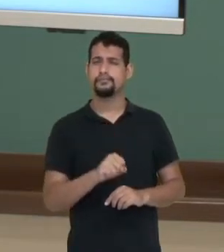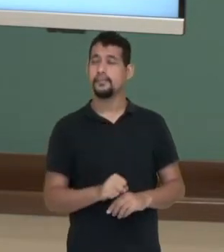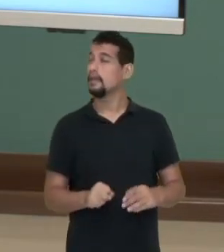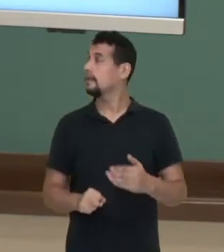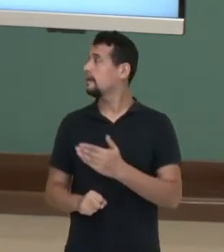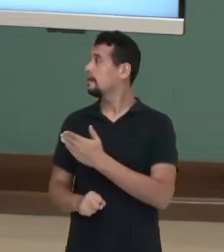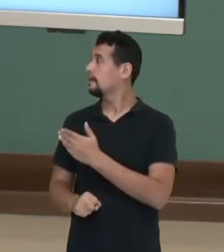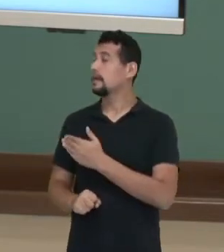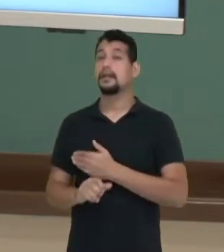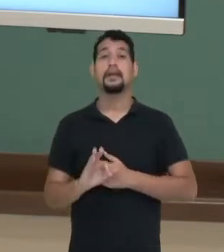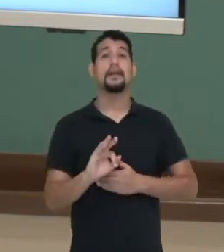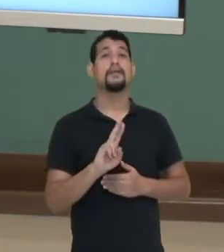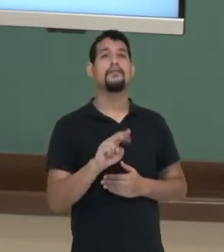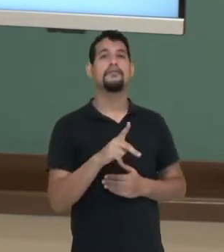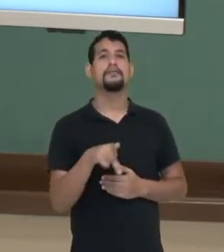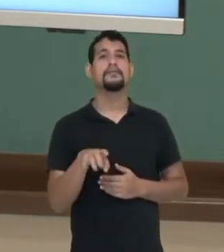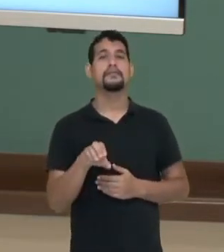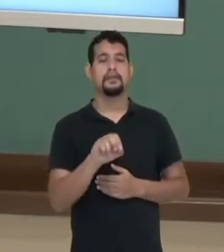uma função